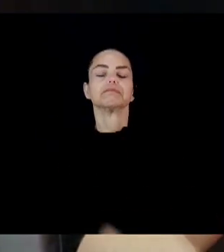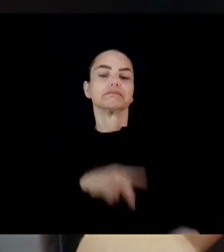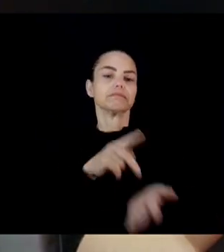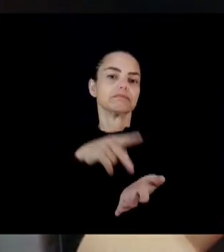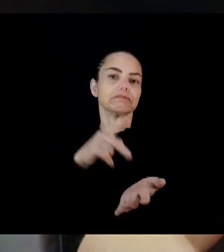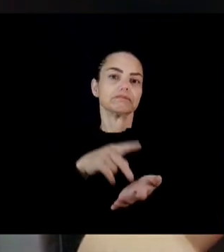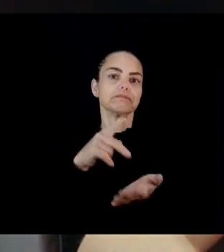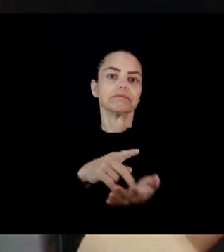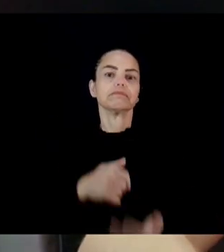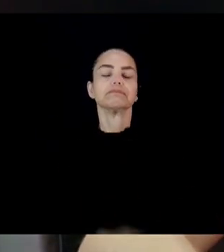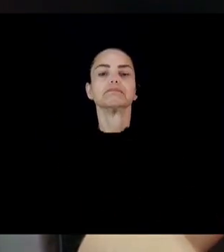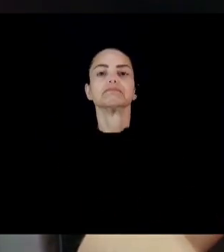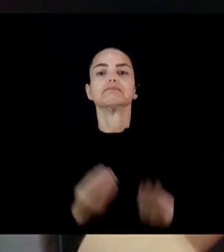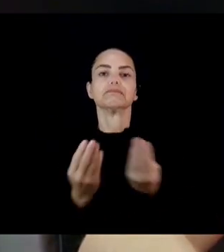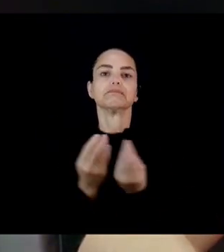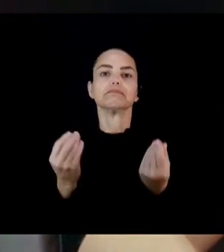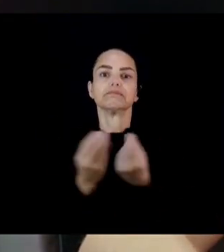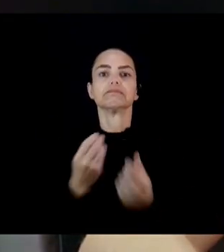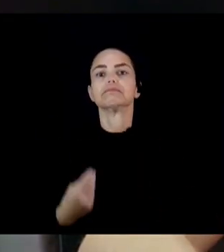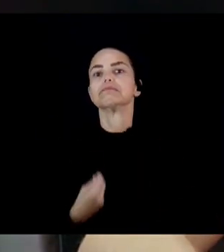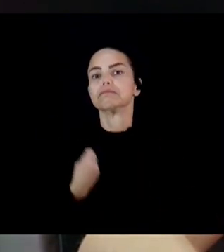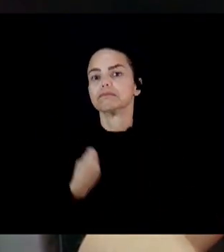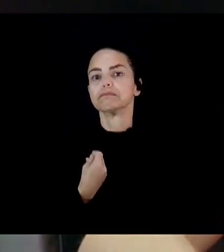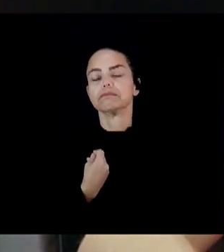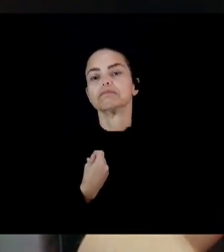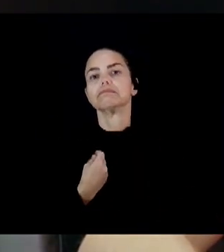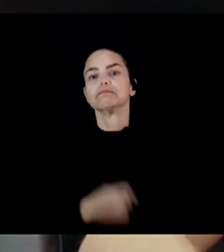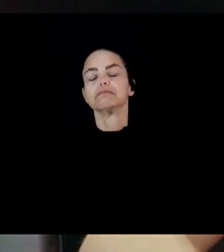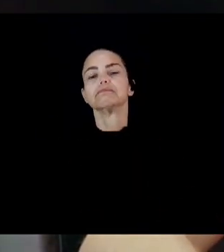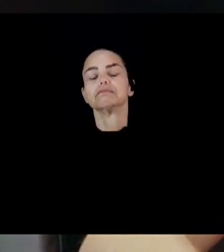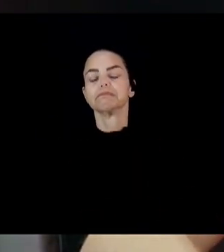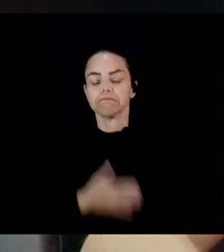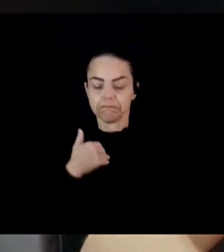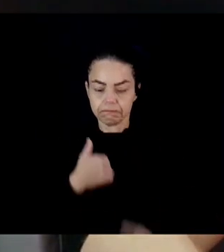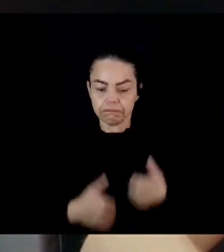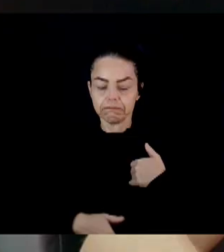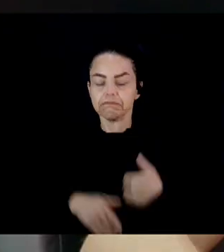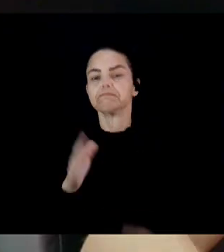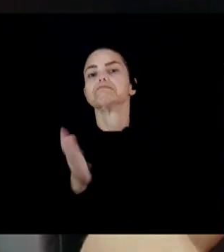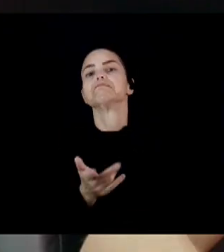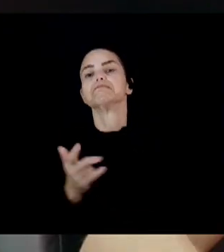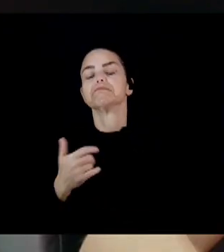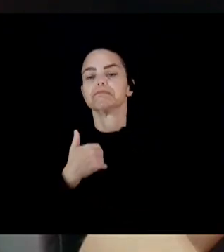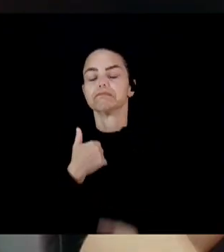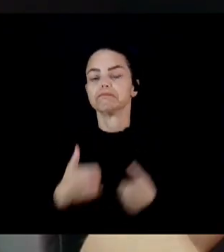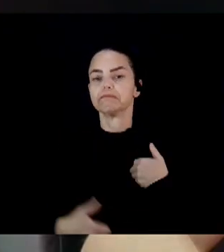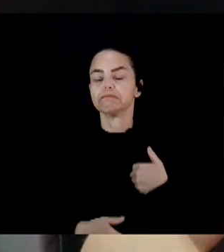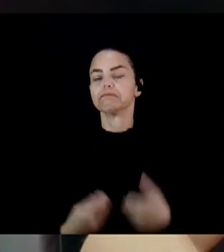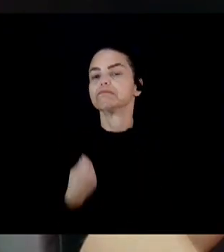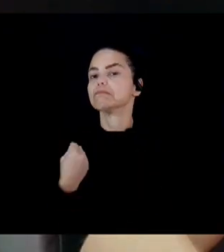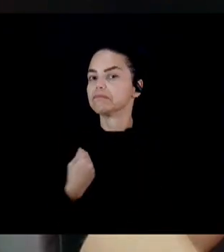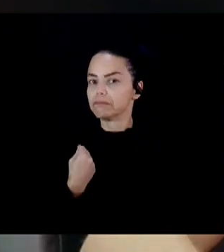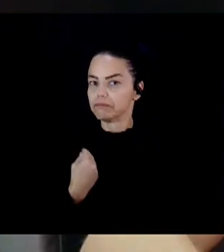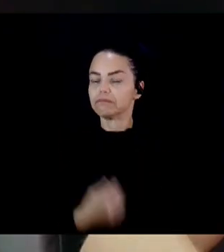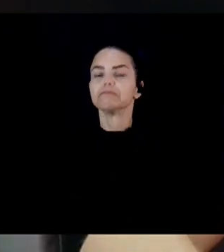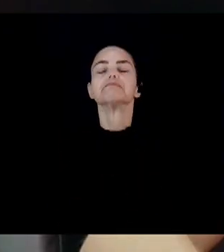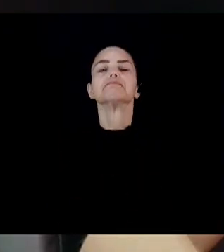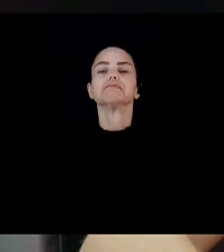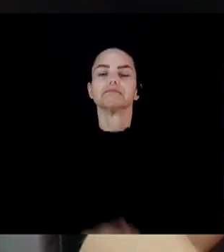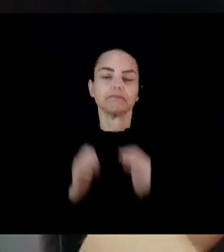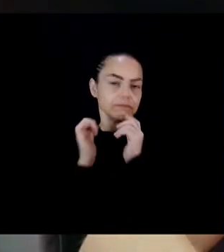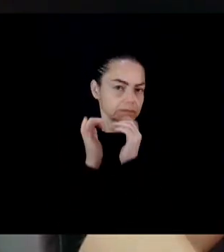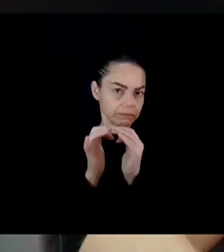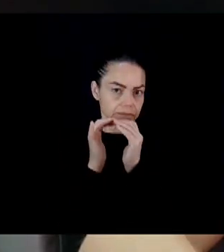uma qualidade de vida, não só física, já que o nosso corpo vai viver mais, o nosso cérebro também tem que